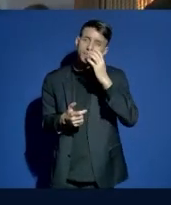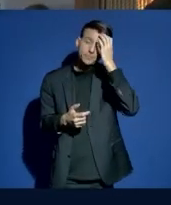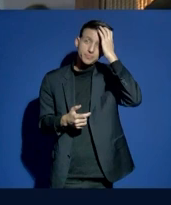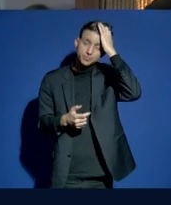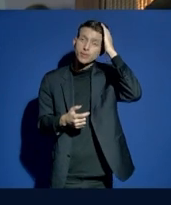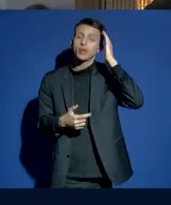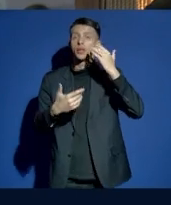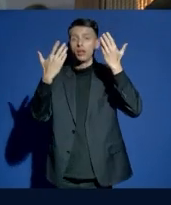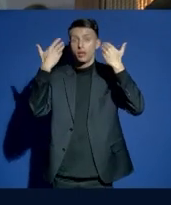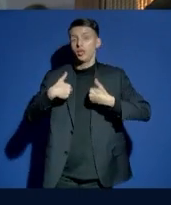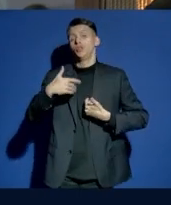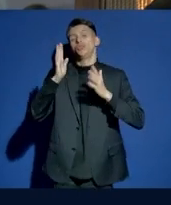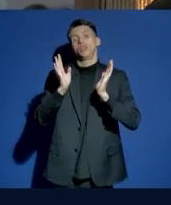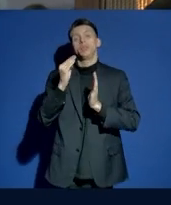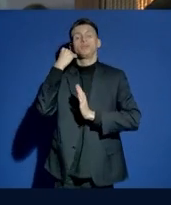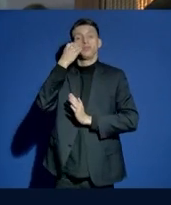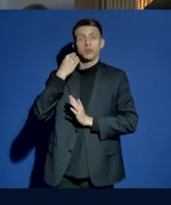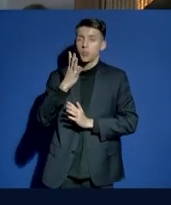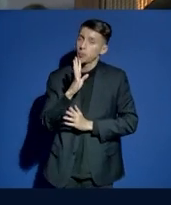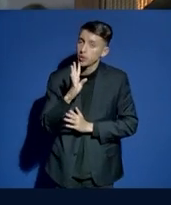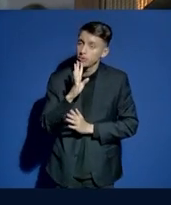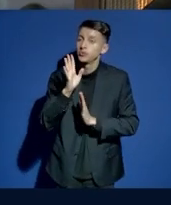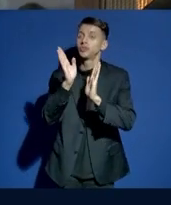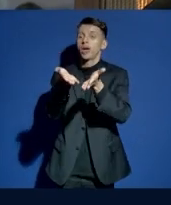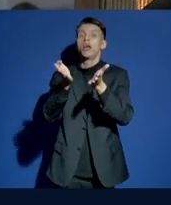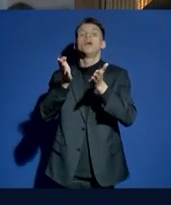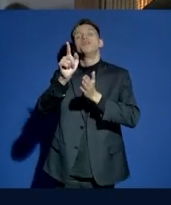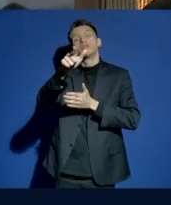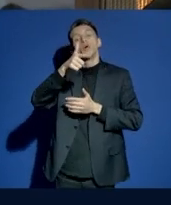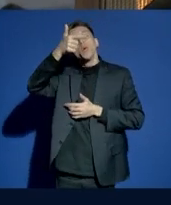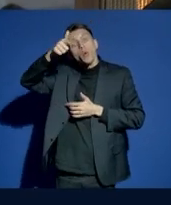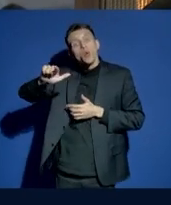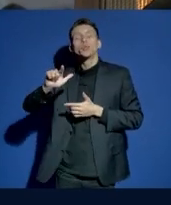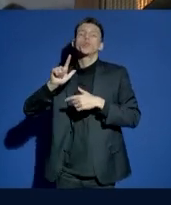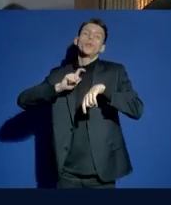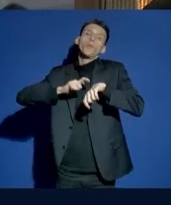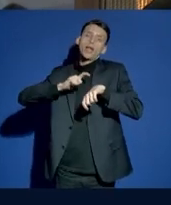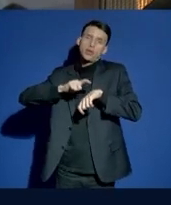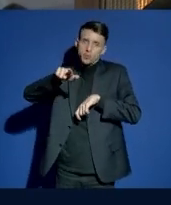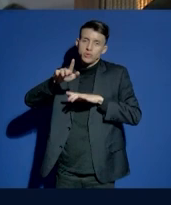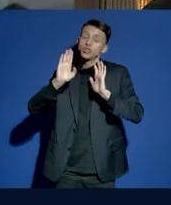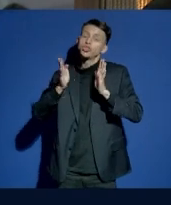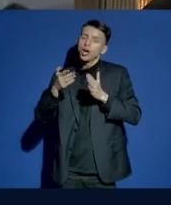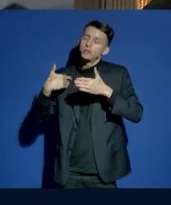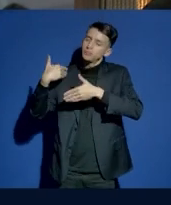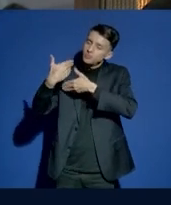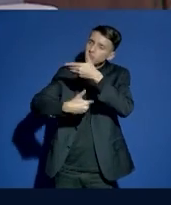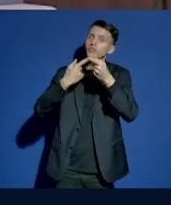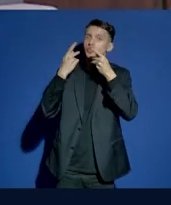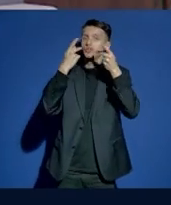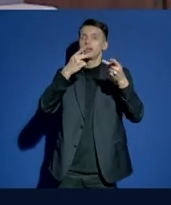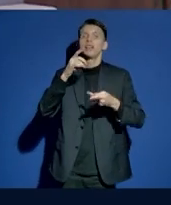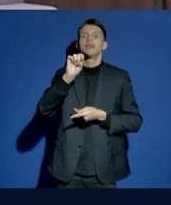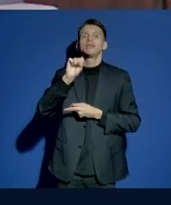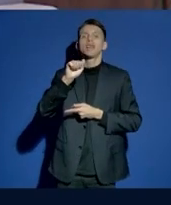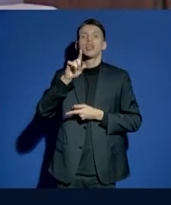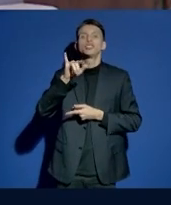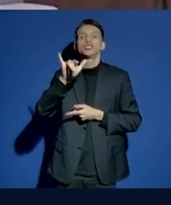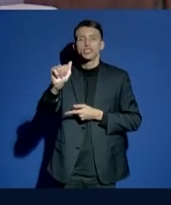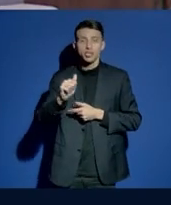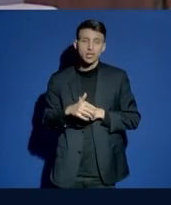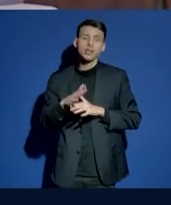Eu sou testemunha, né, da tua passagem em outros momentos da indústria, né, na antiga Sadia, né, você